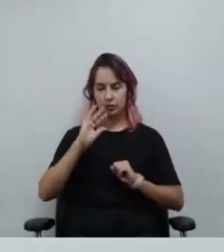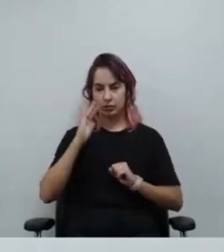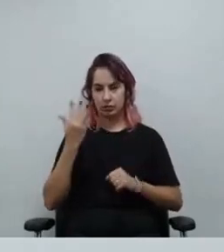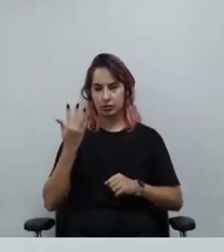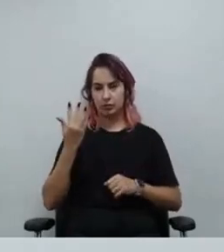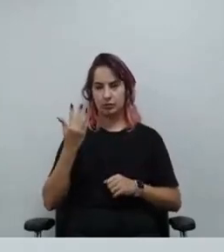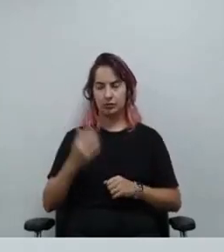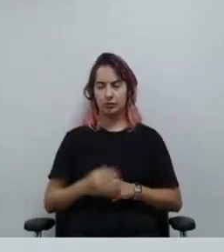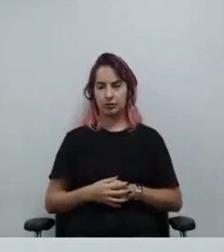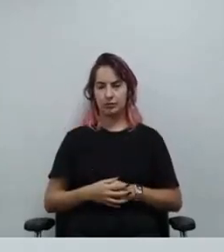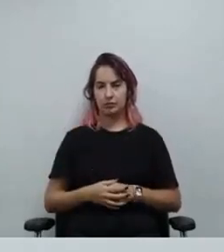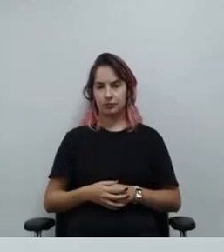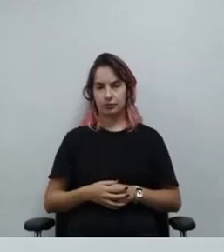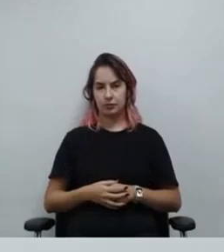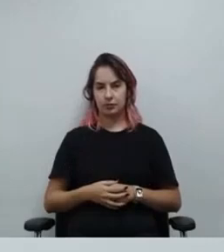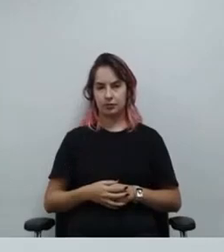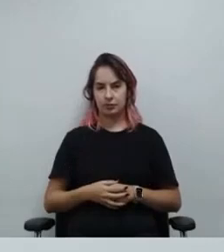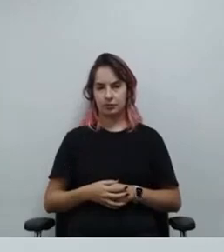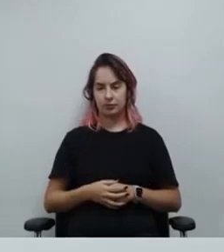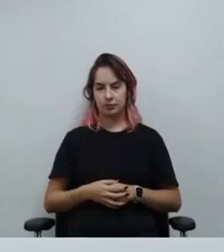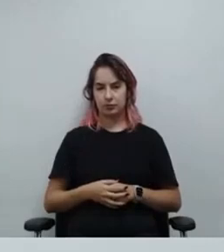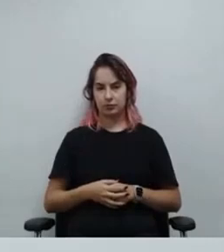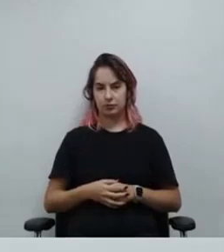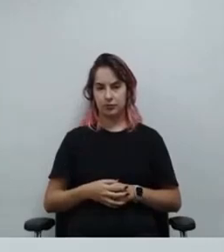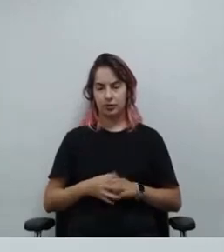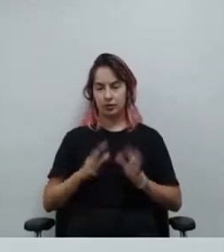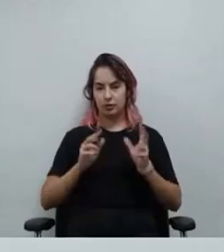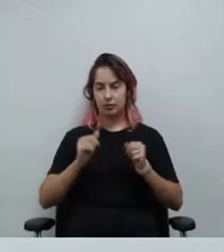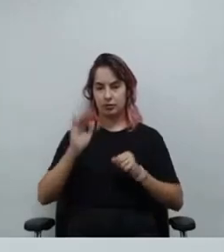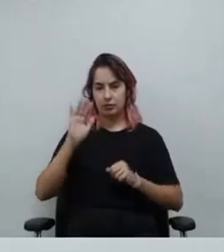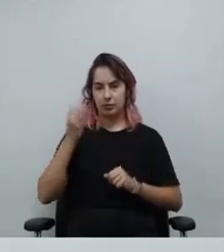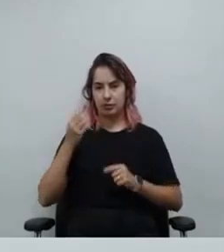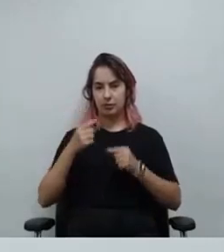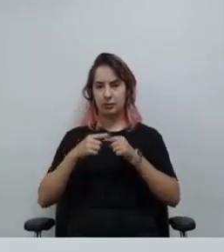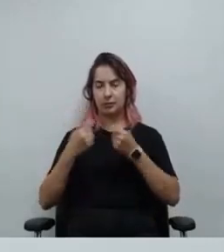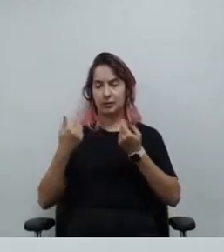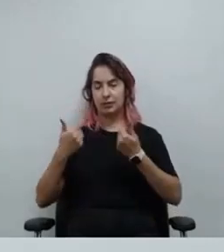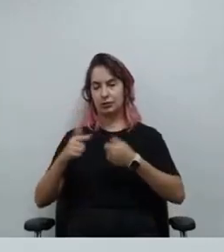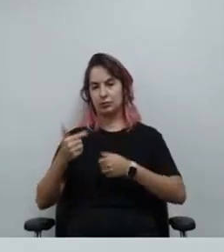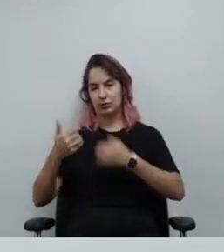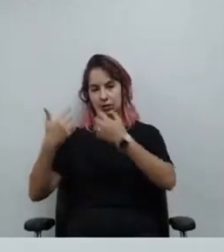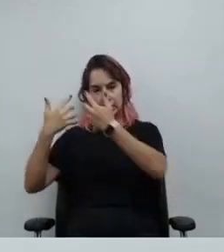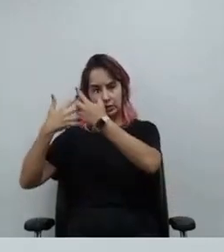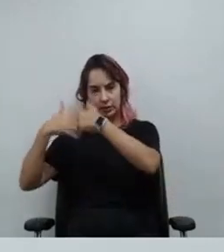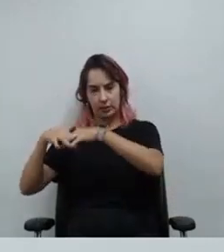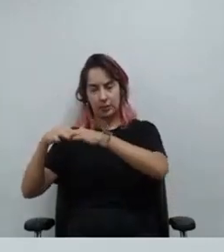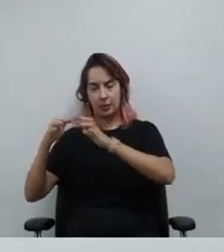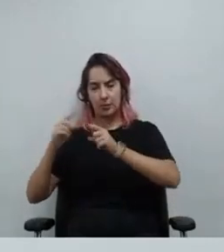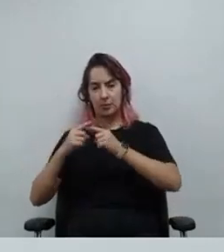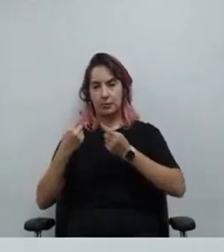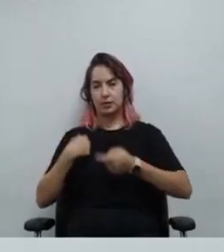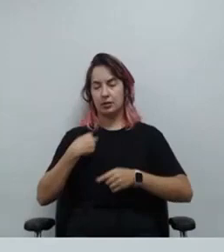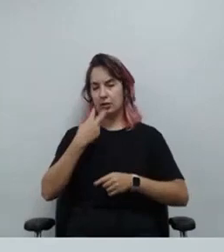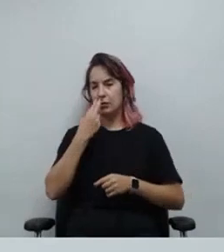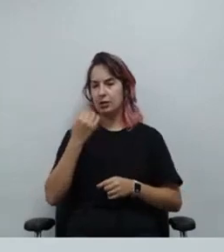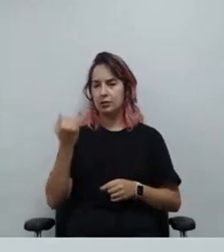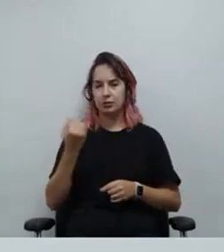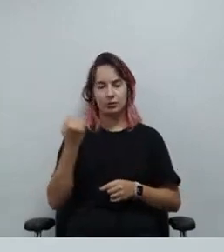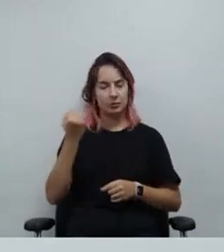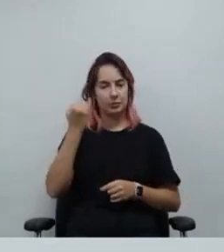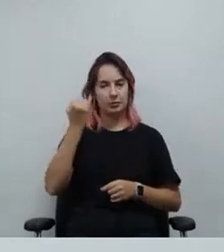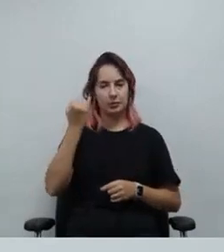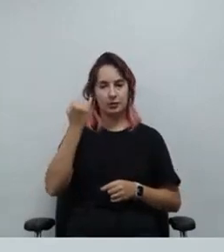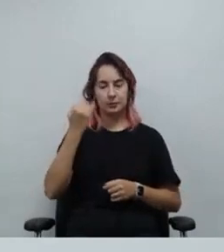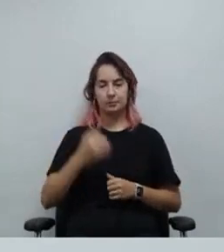justamente no furor dos acontecimentos, sem uma reflexão detida. Mas eu acho fundamental, e na esteira do que disse o Luiz